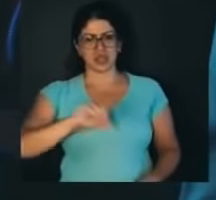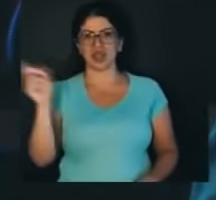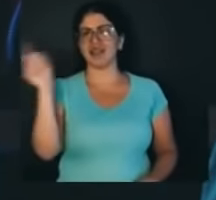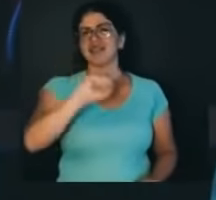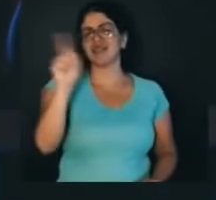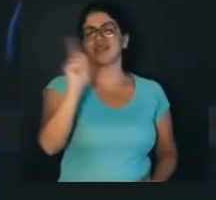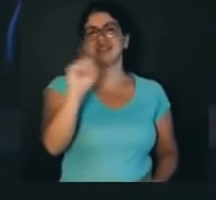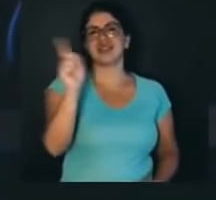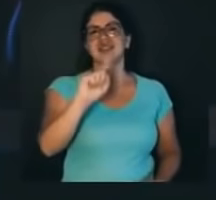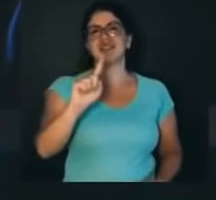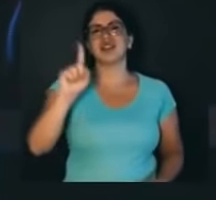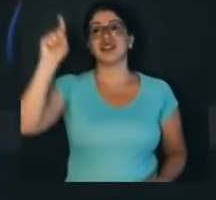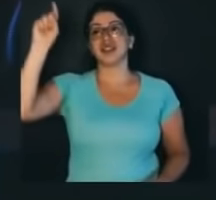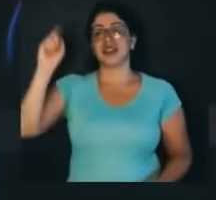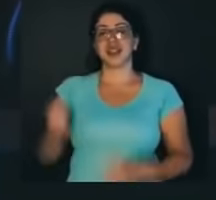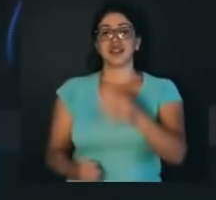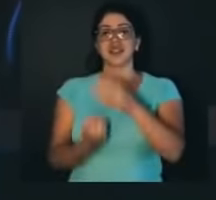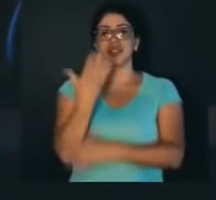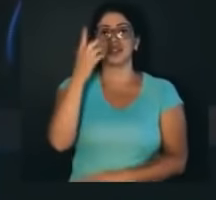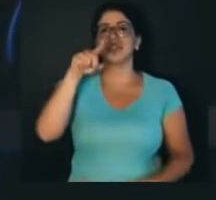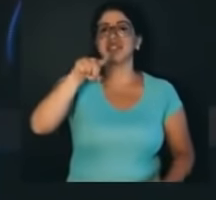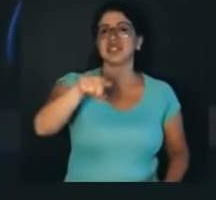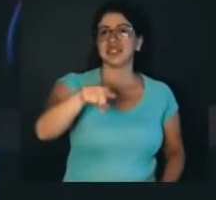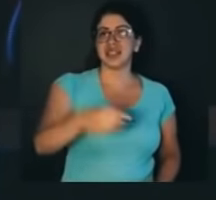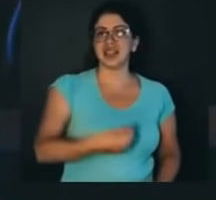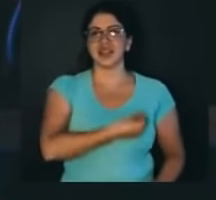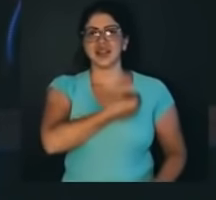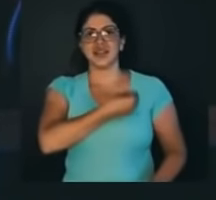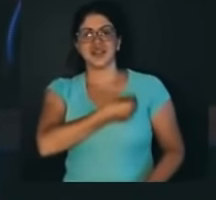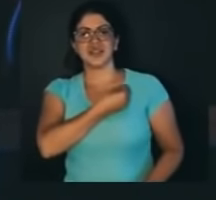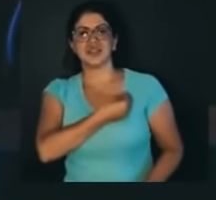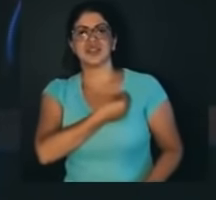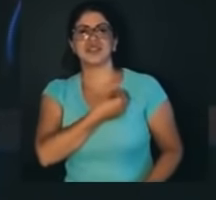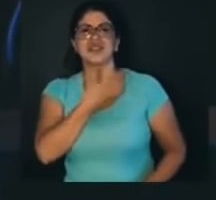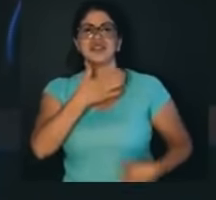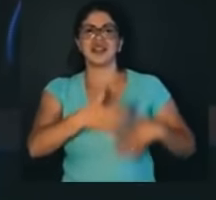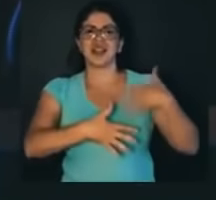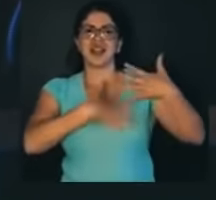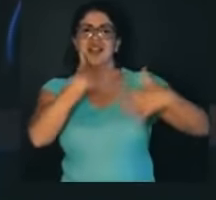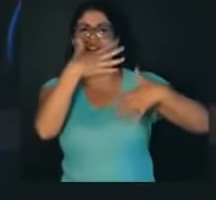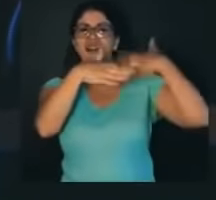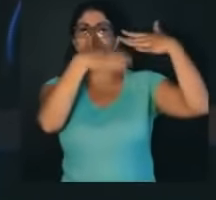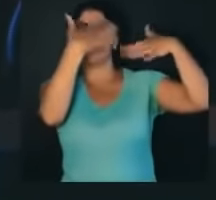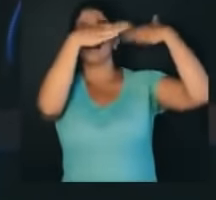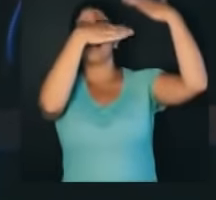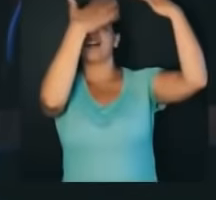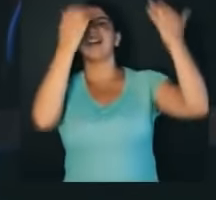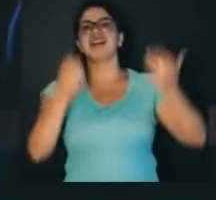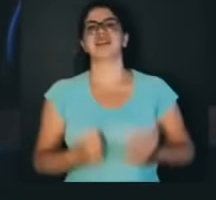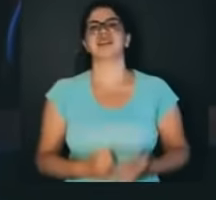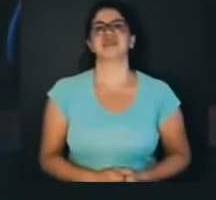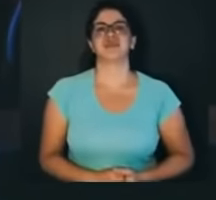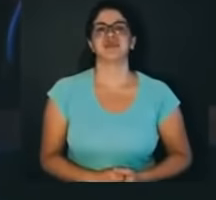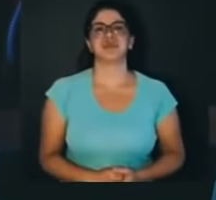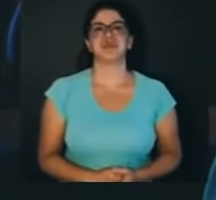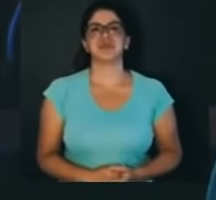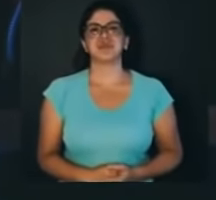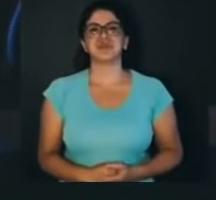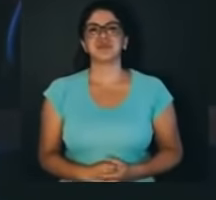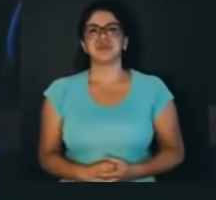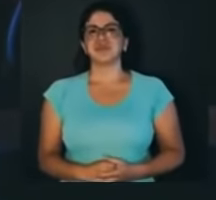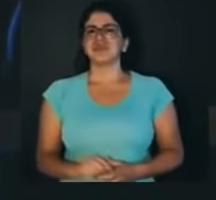abundância. Então não deixe que os outros condicionem você. Não deixe que os